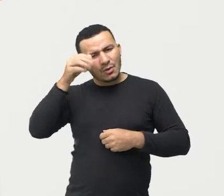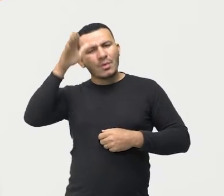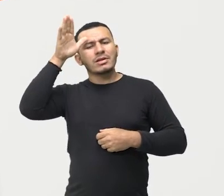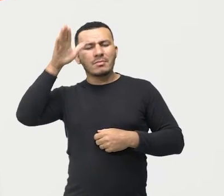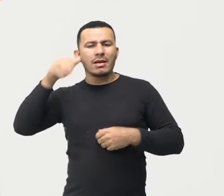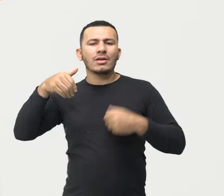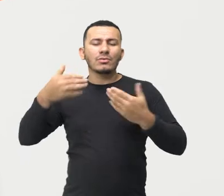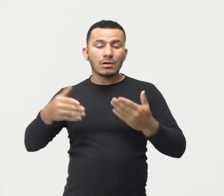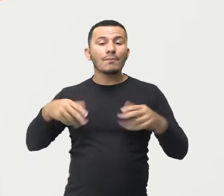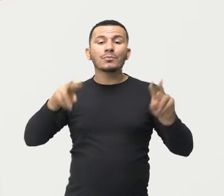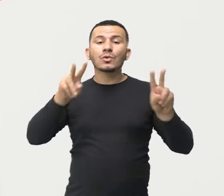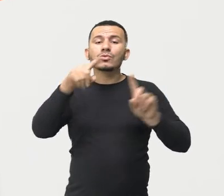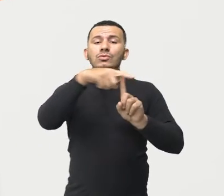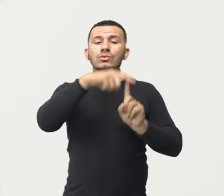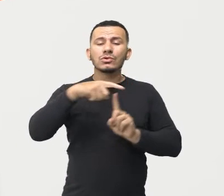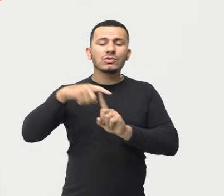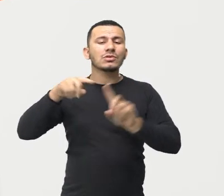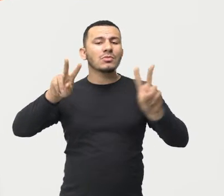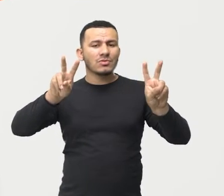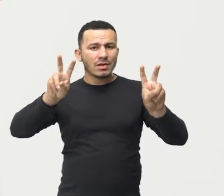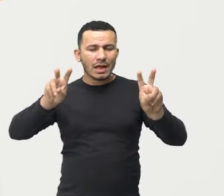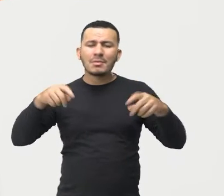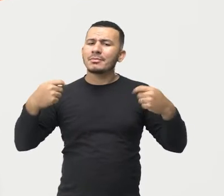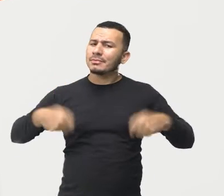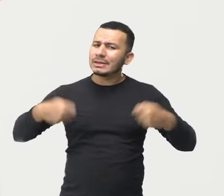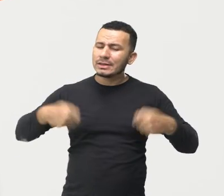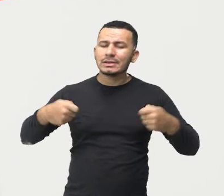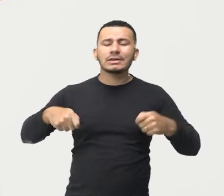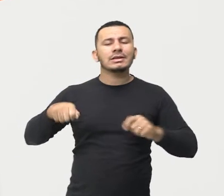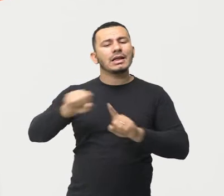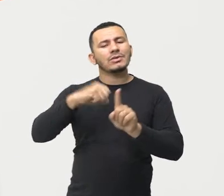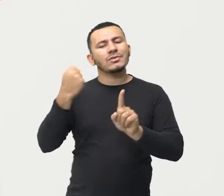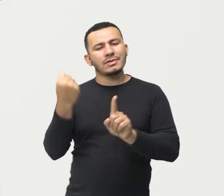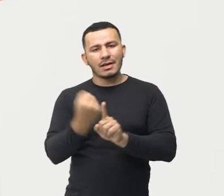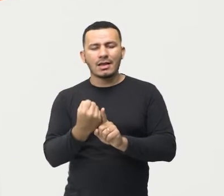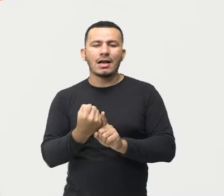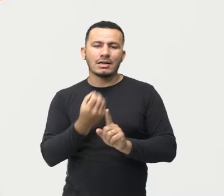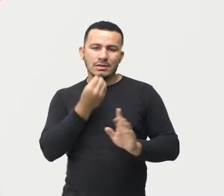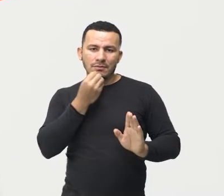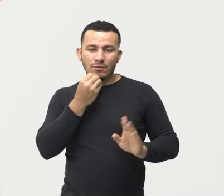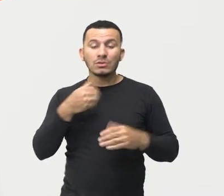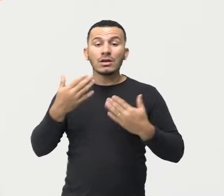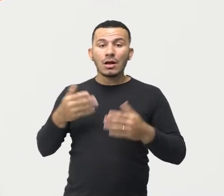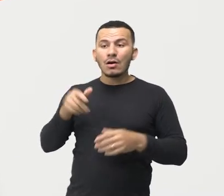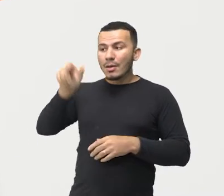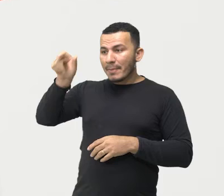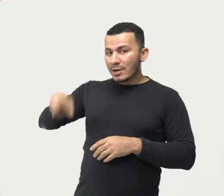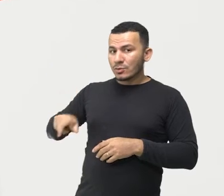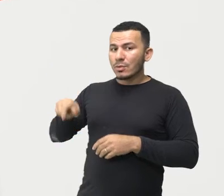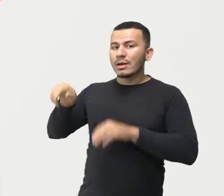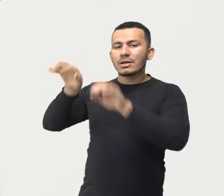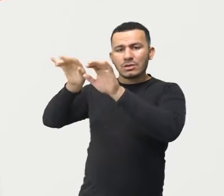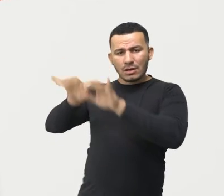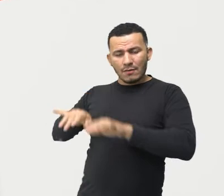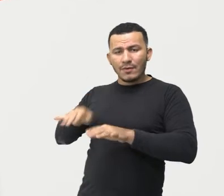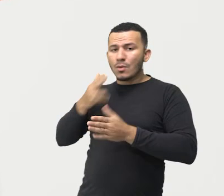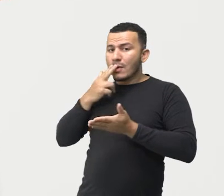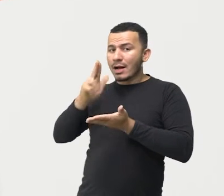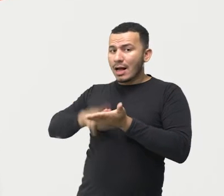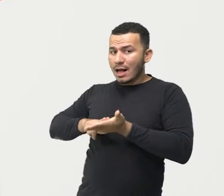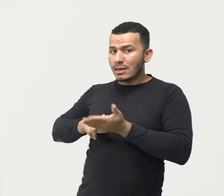esse tipo de conteúdo, serviço necessário. Notem que essa pessoa do texto 3, que é a carta do